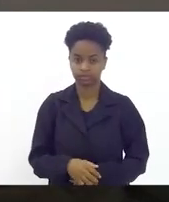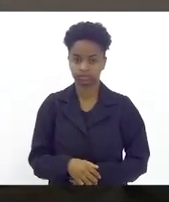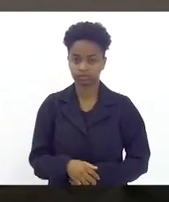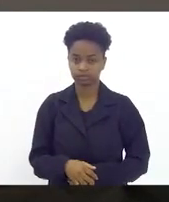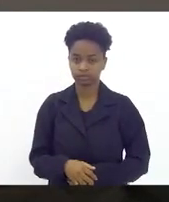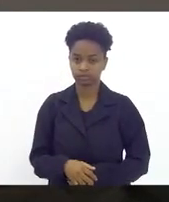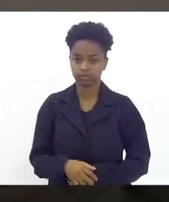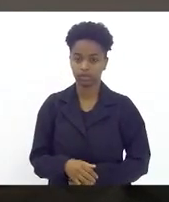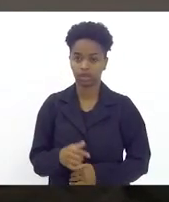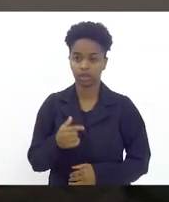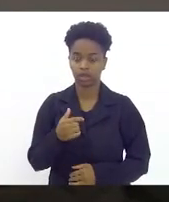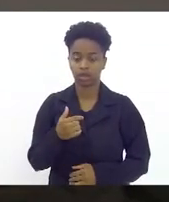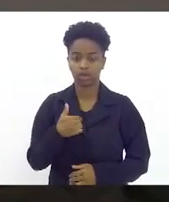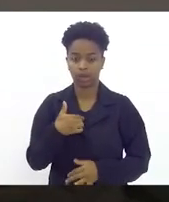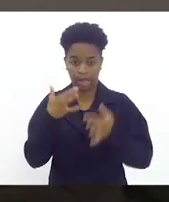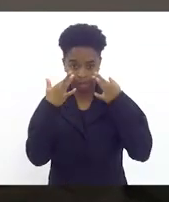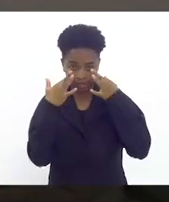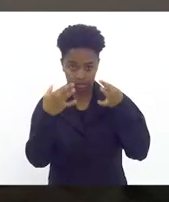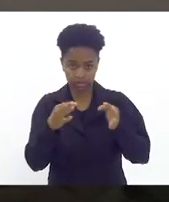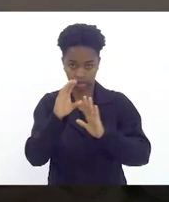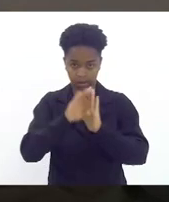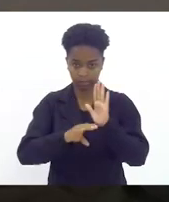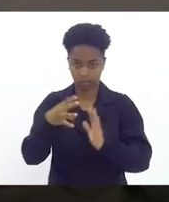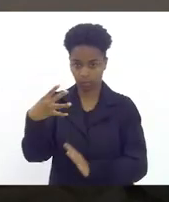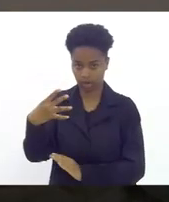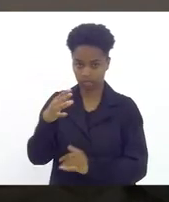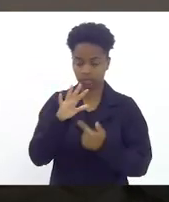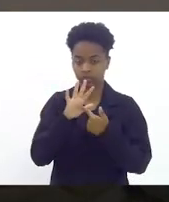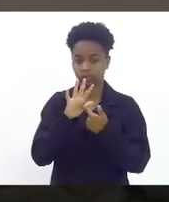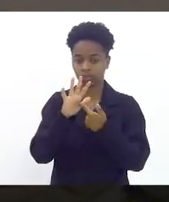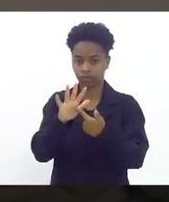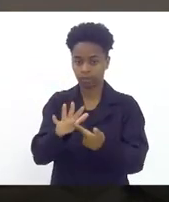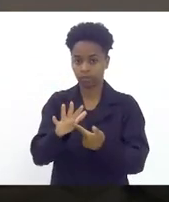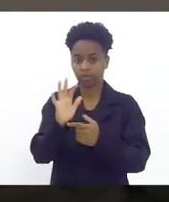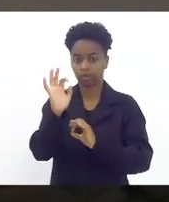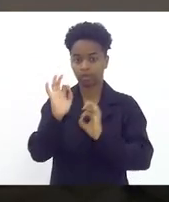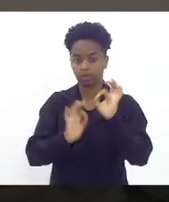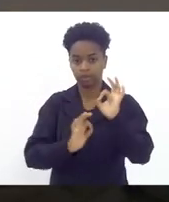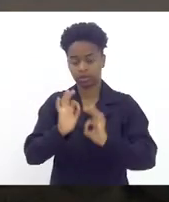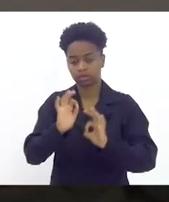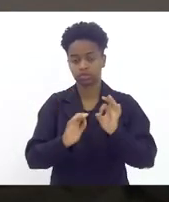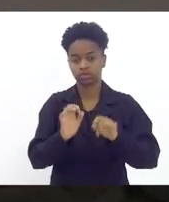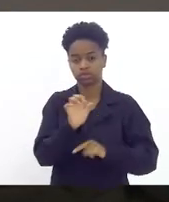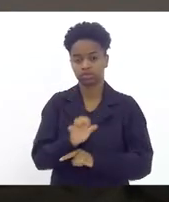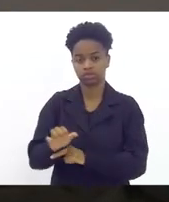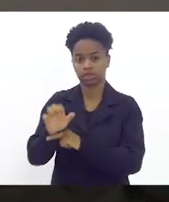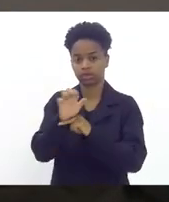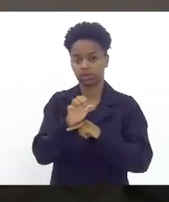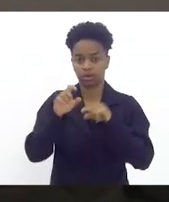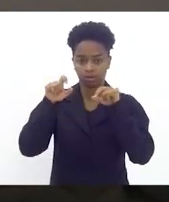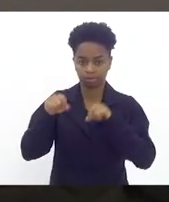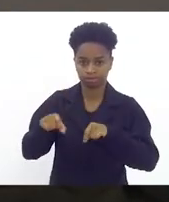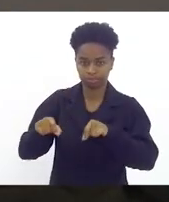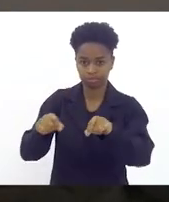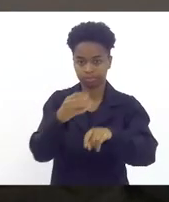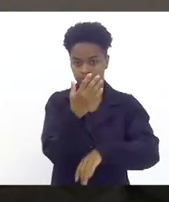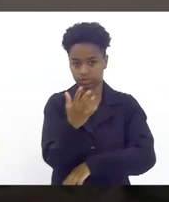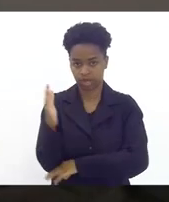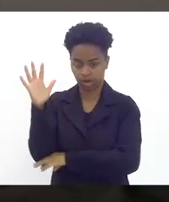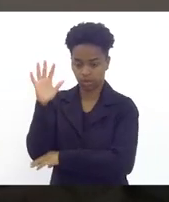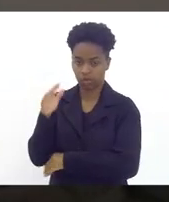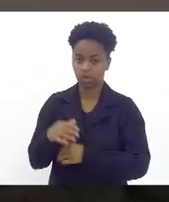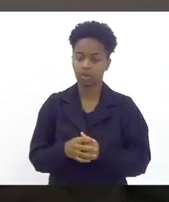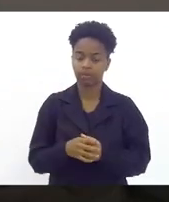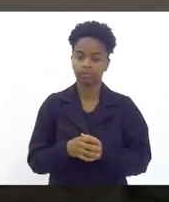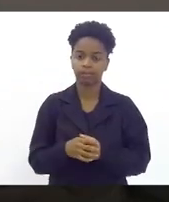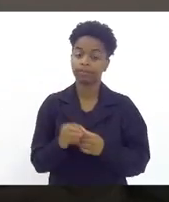a atenção para esse capítulo 4 onde ela fala sobre o plano estadual de restauração ecológica então eu